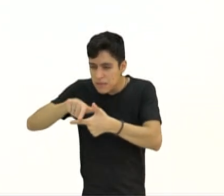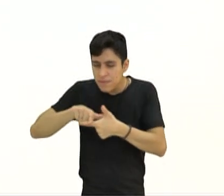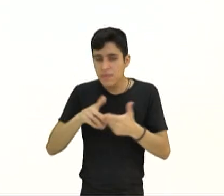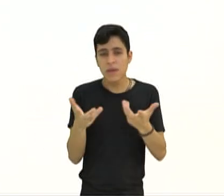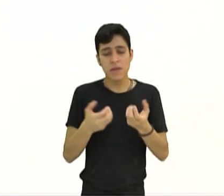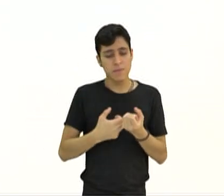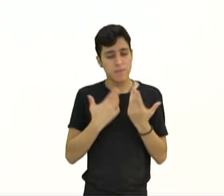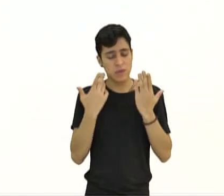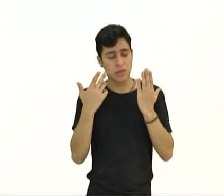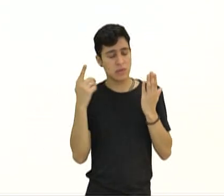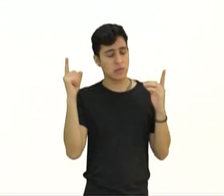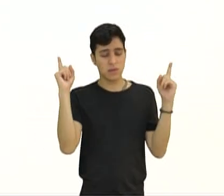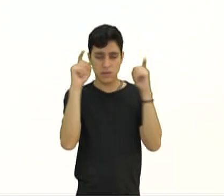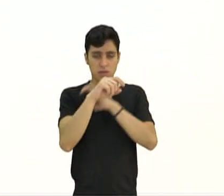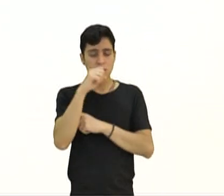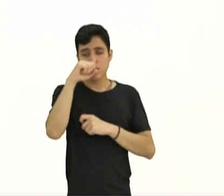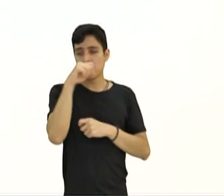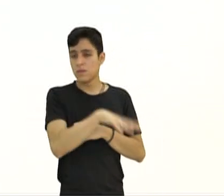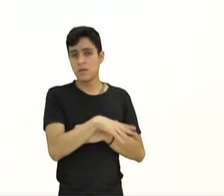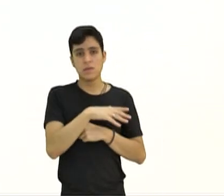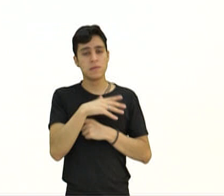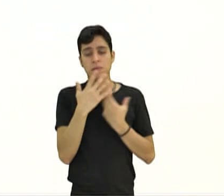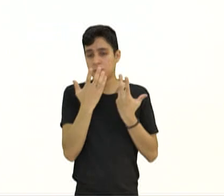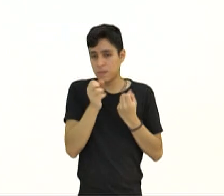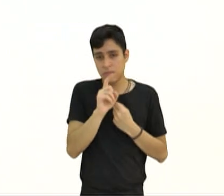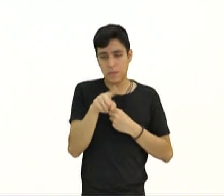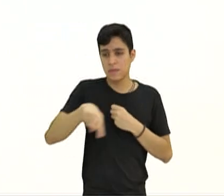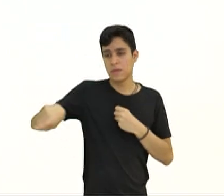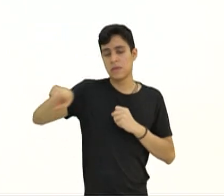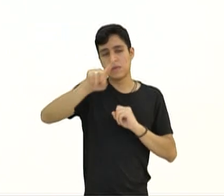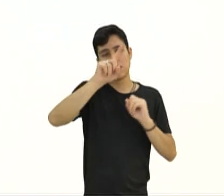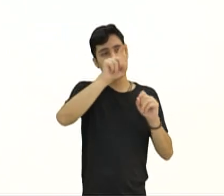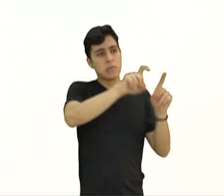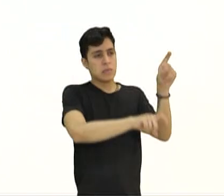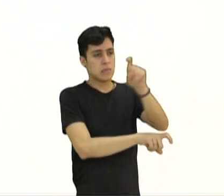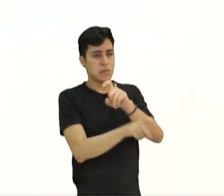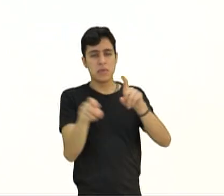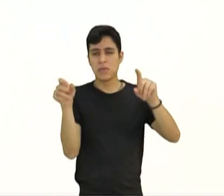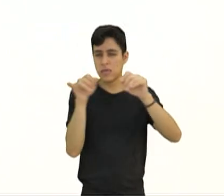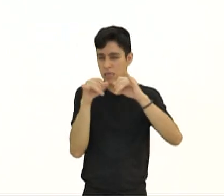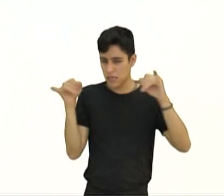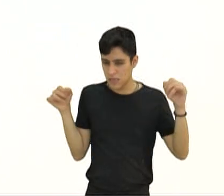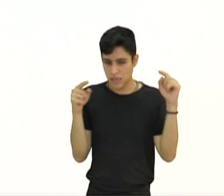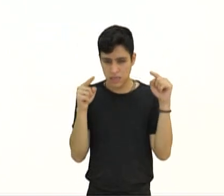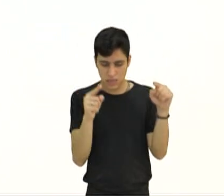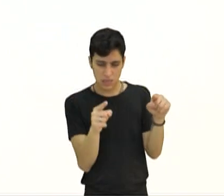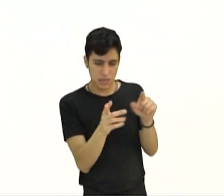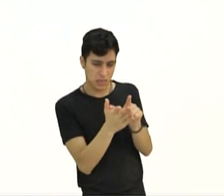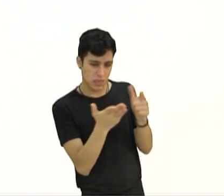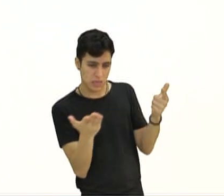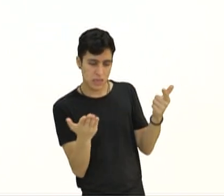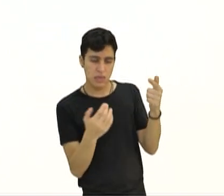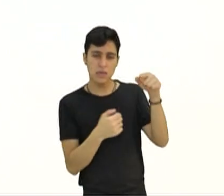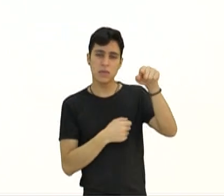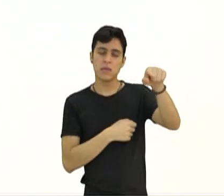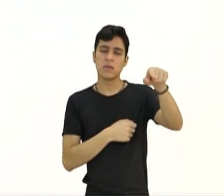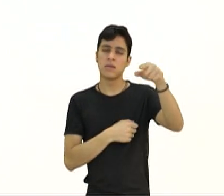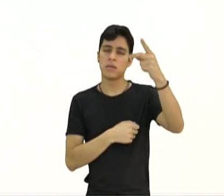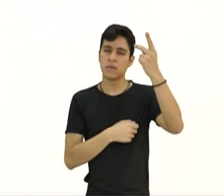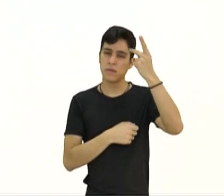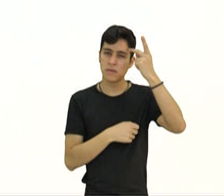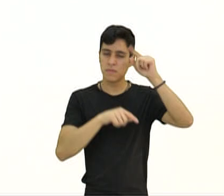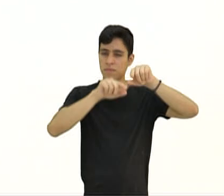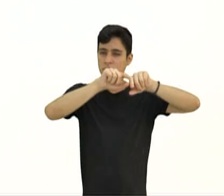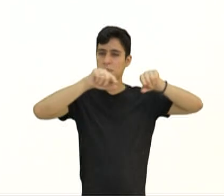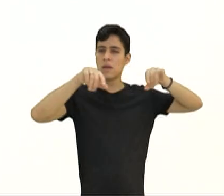a minha indignação e desaprovação ao fato de vandalismo, que foi noticiado pela matéria Estátua de Drummond é